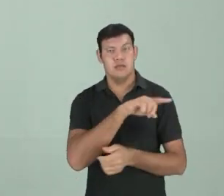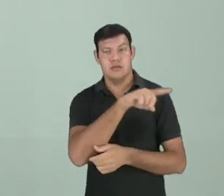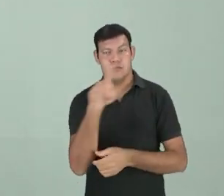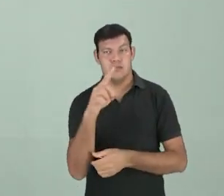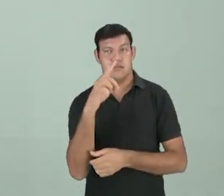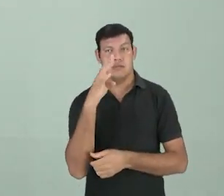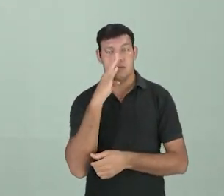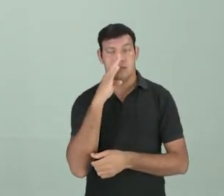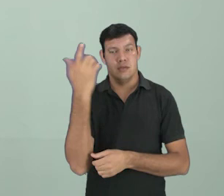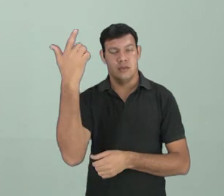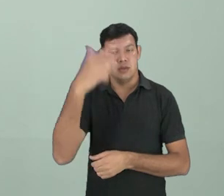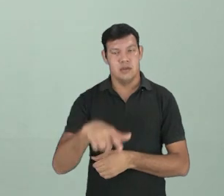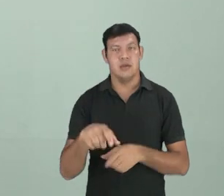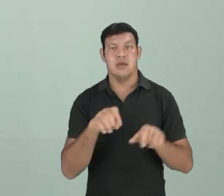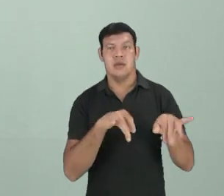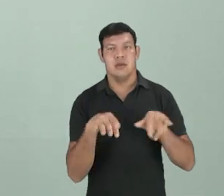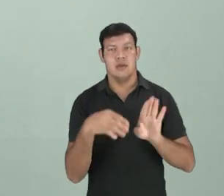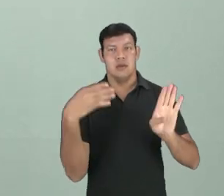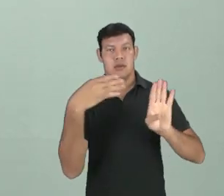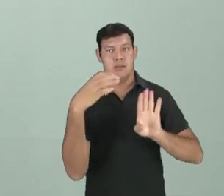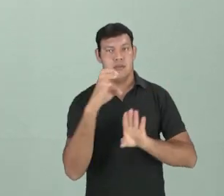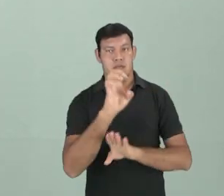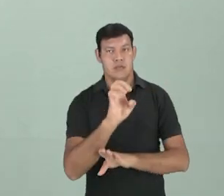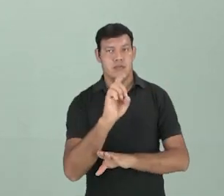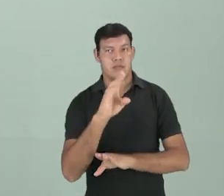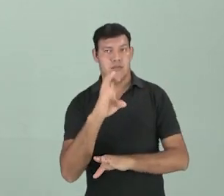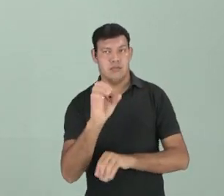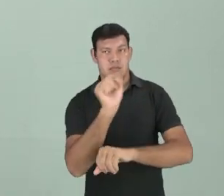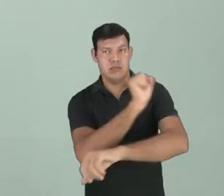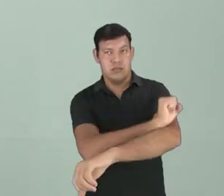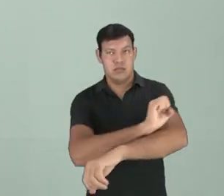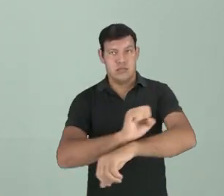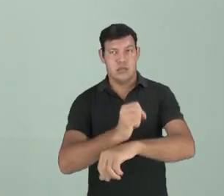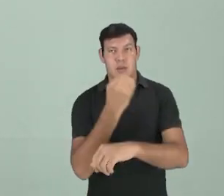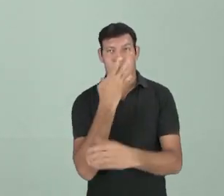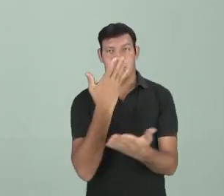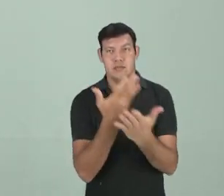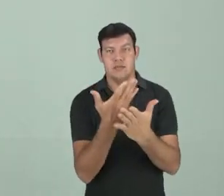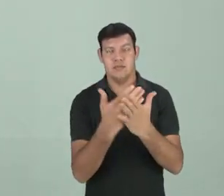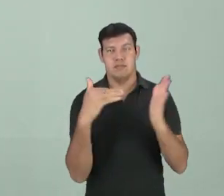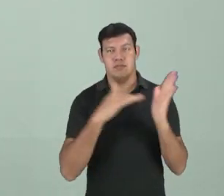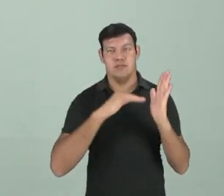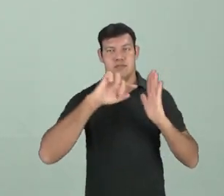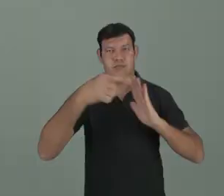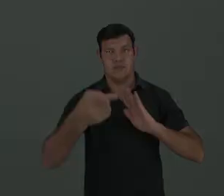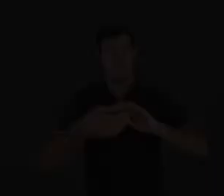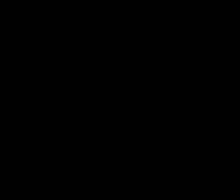aula na plataforma Eduque, da Secretaria de Educação. Bons estudos e até a próxima.